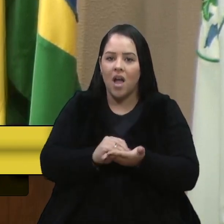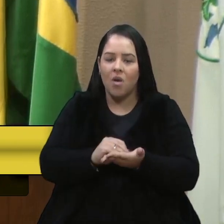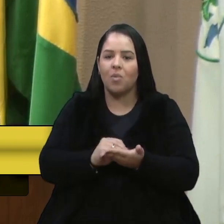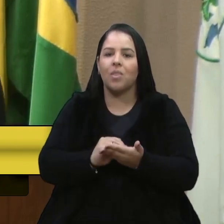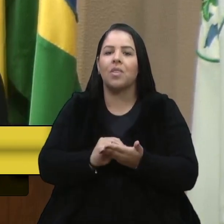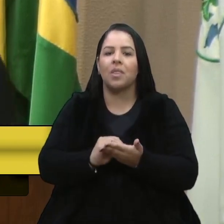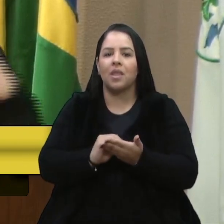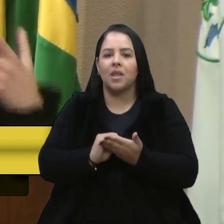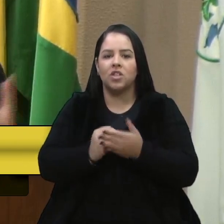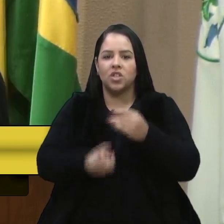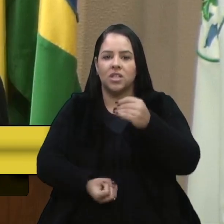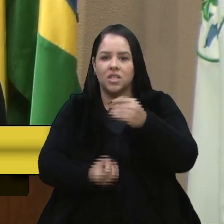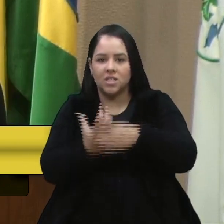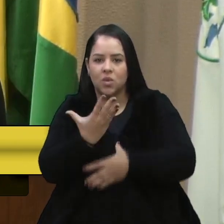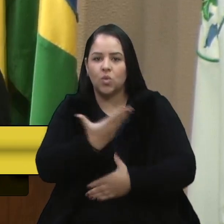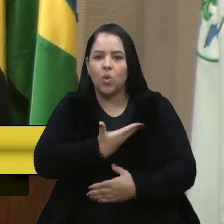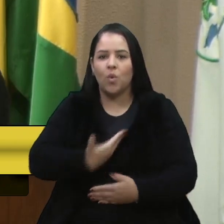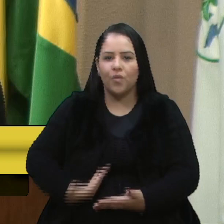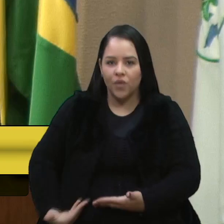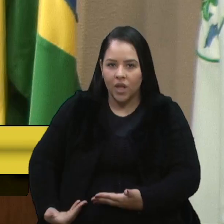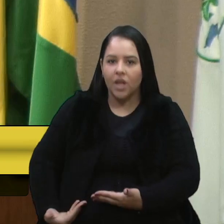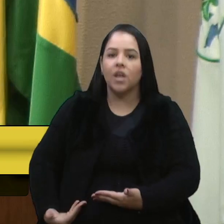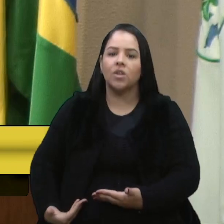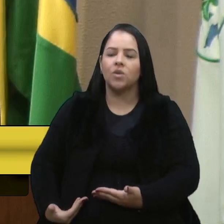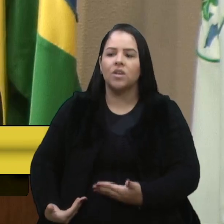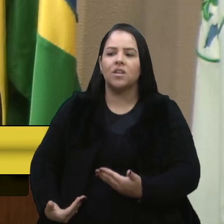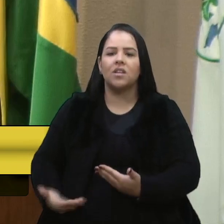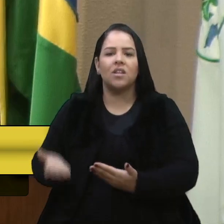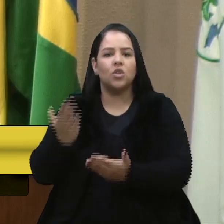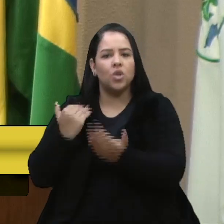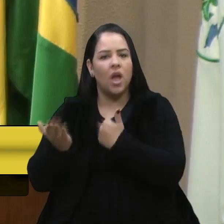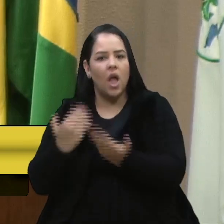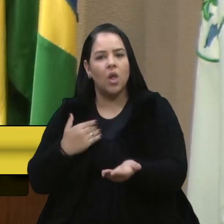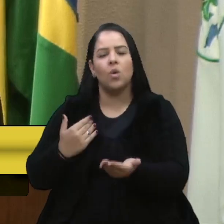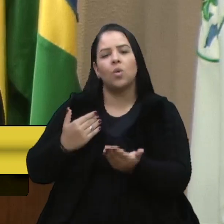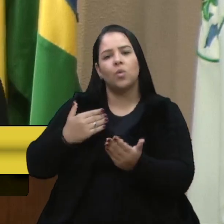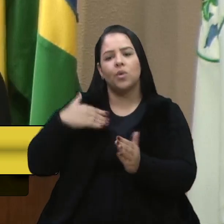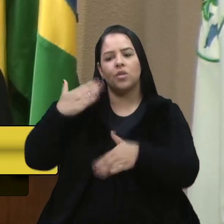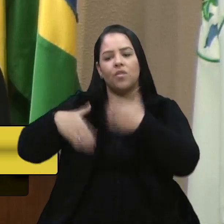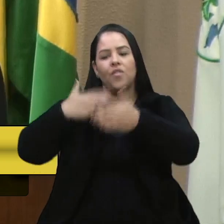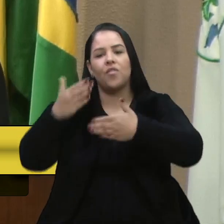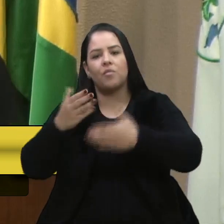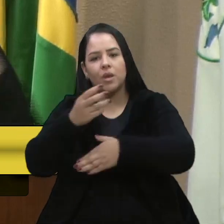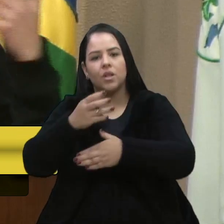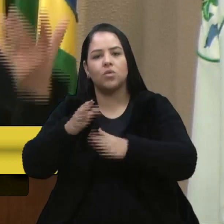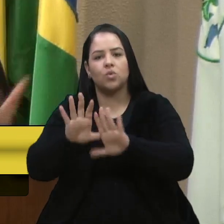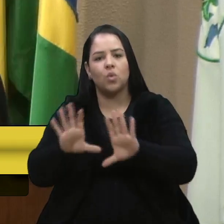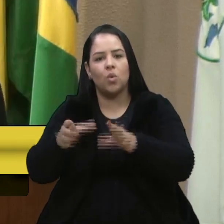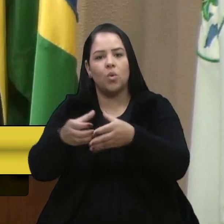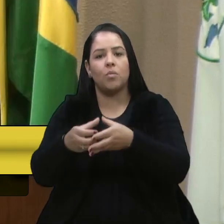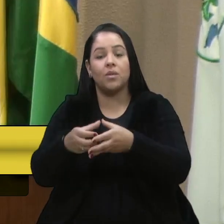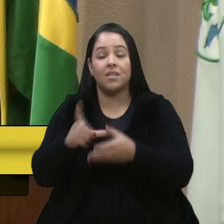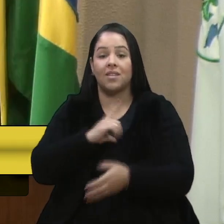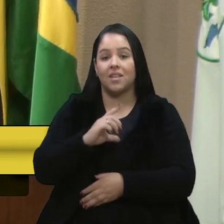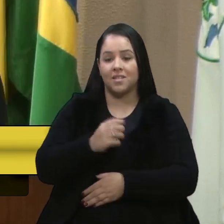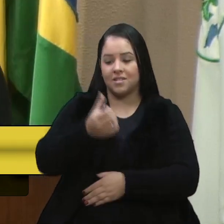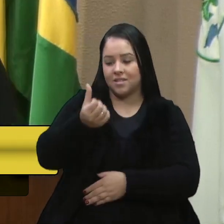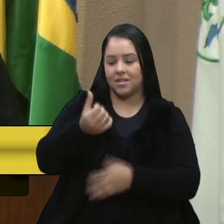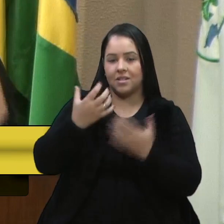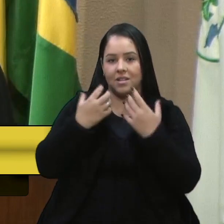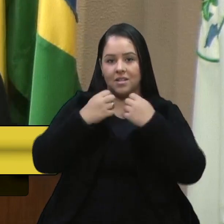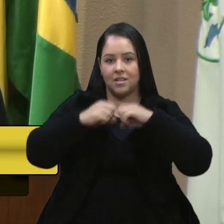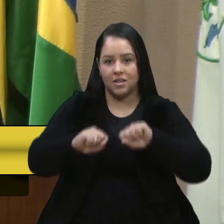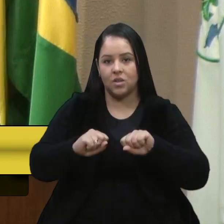pública e havia falta desse diálogo e dessa construção coletiva que, através dessas 6 secretarias do